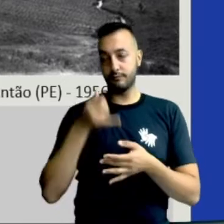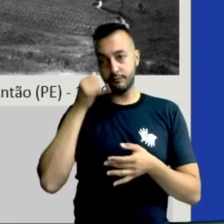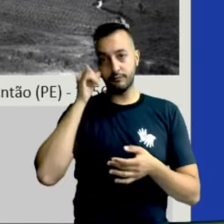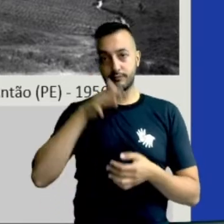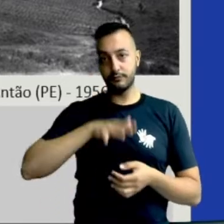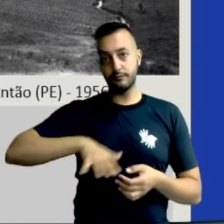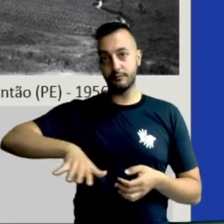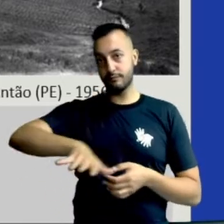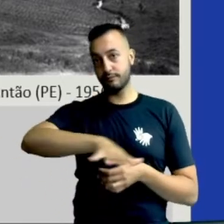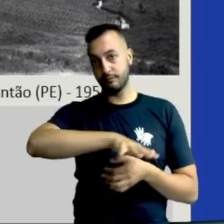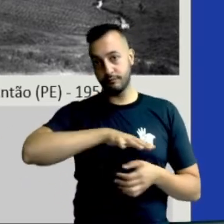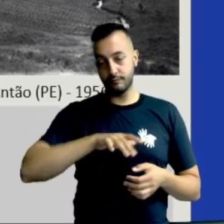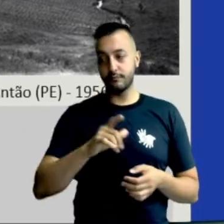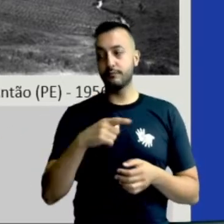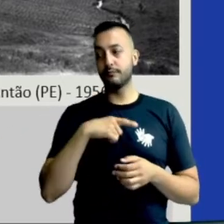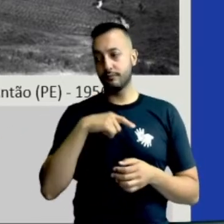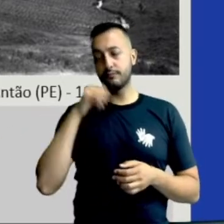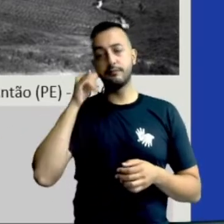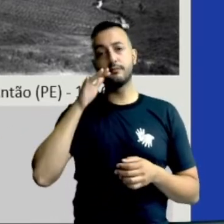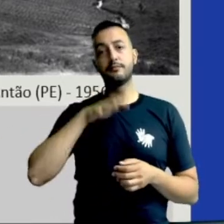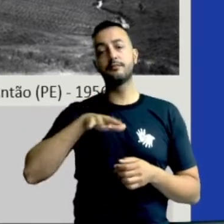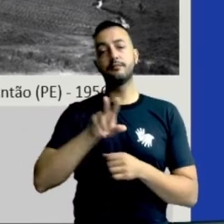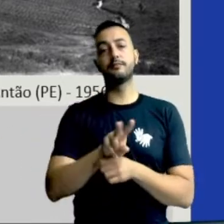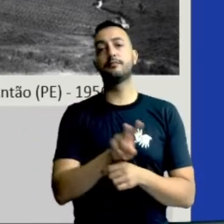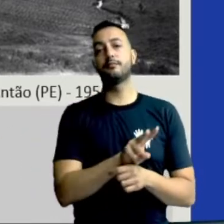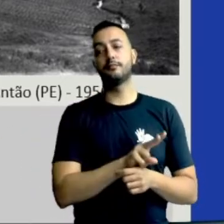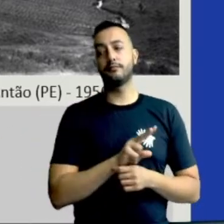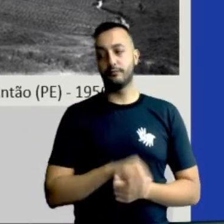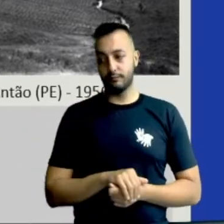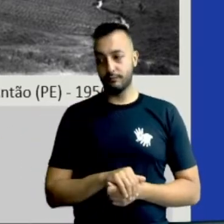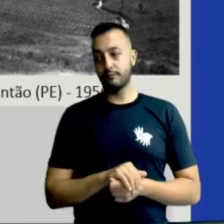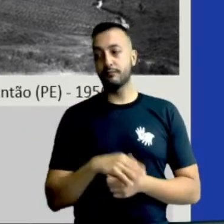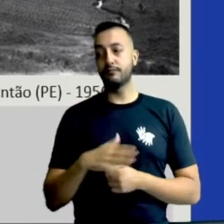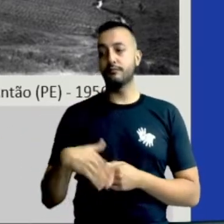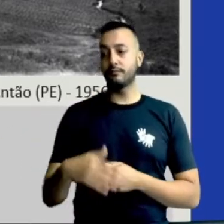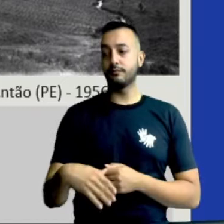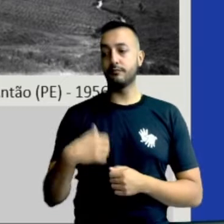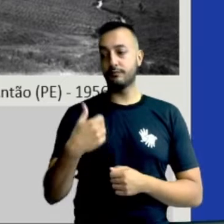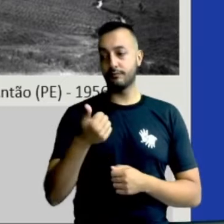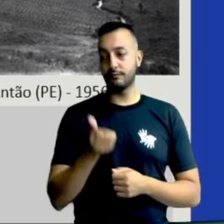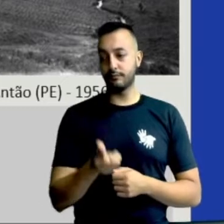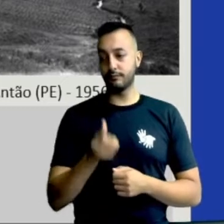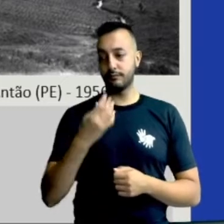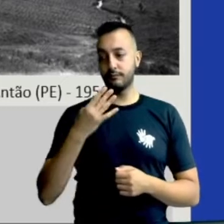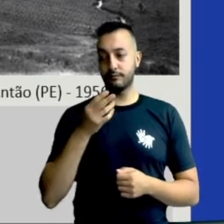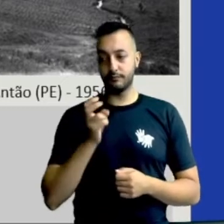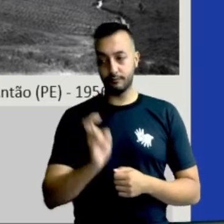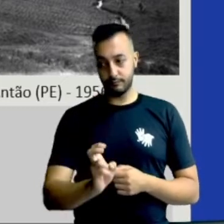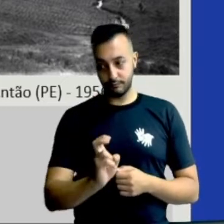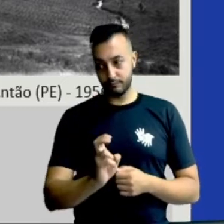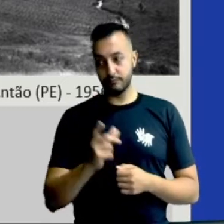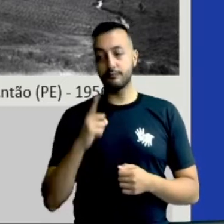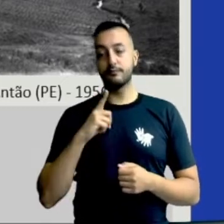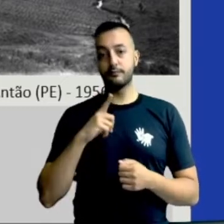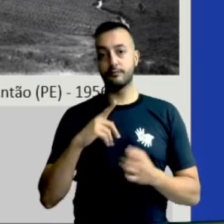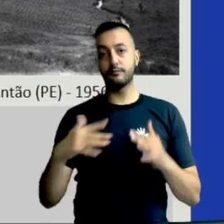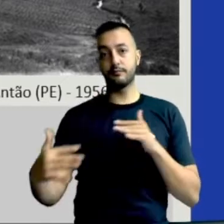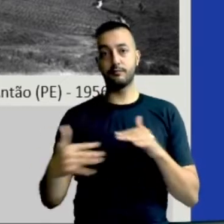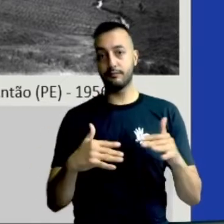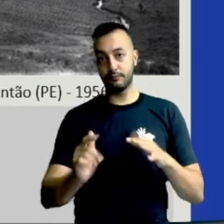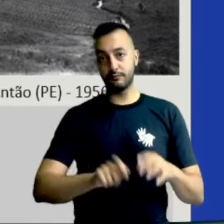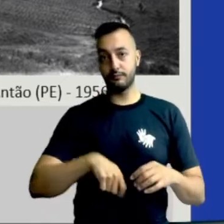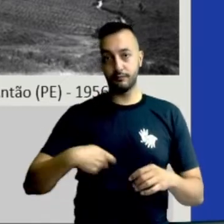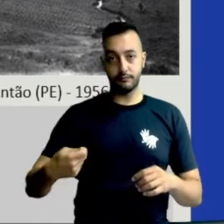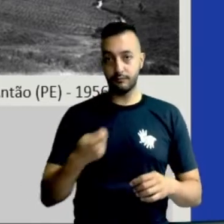tornando-se a região um conjunto de fazendas criadoras. Em 1645, quando travou-se a célebre Batalha